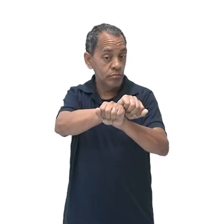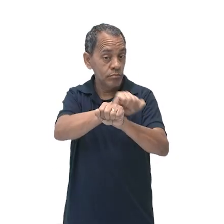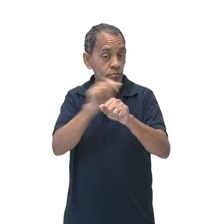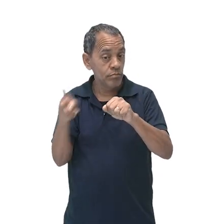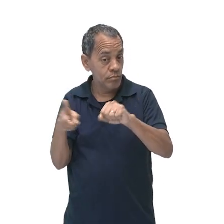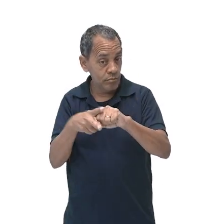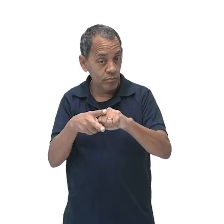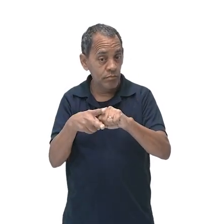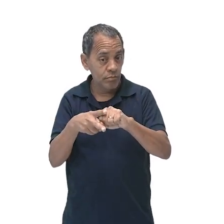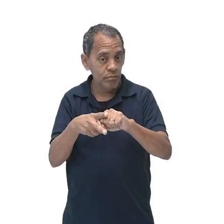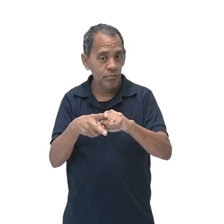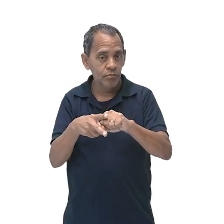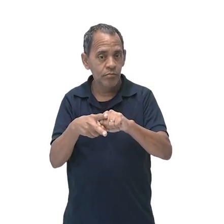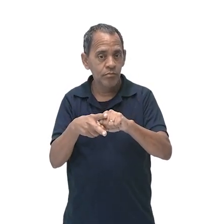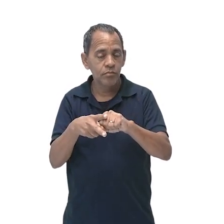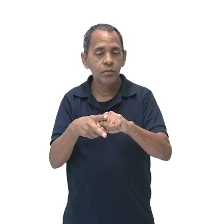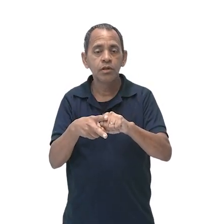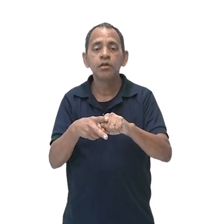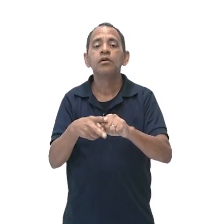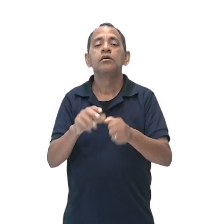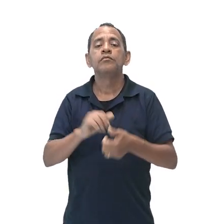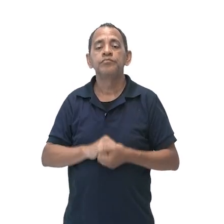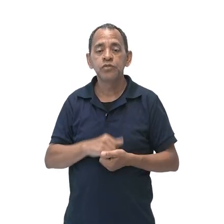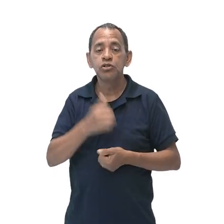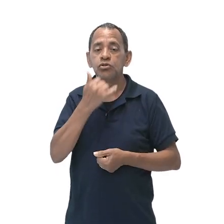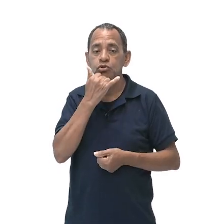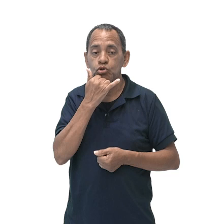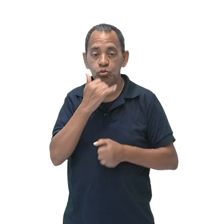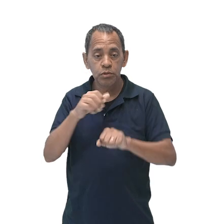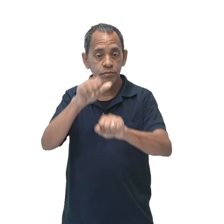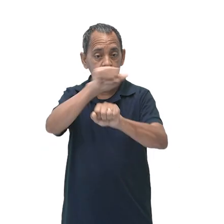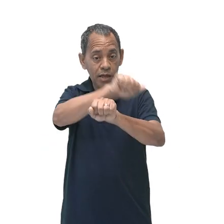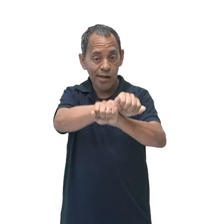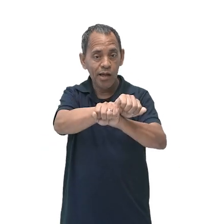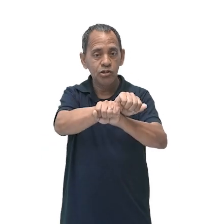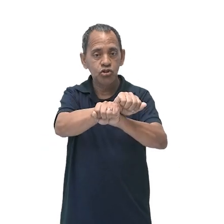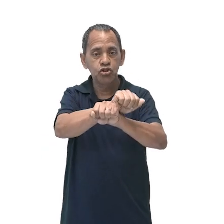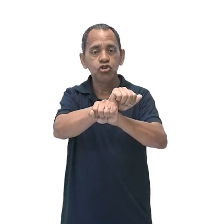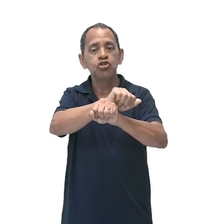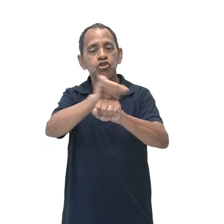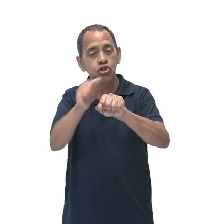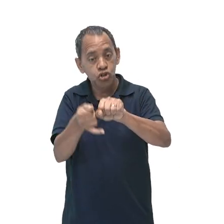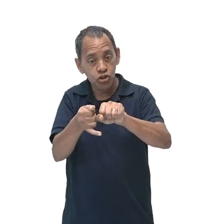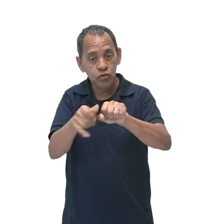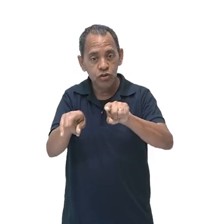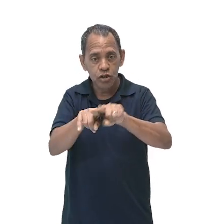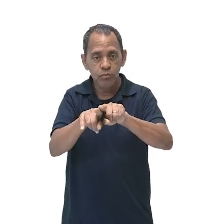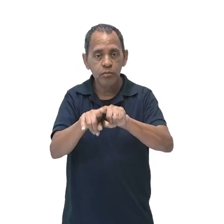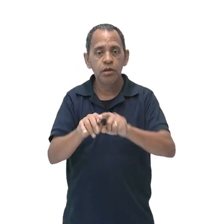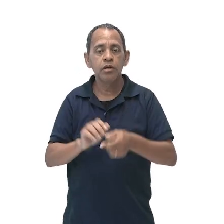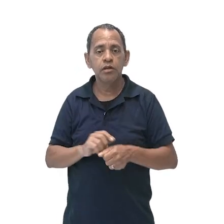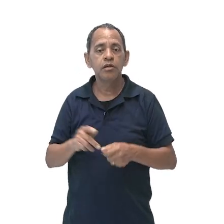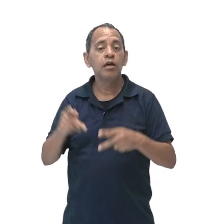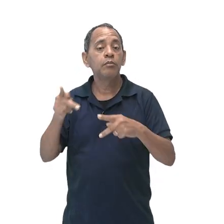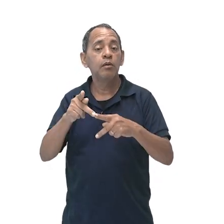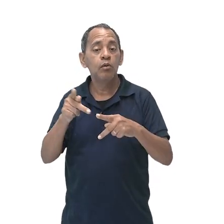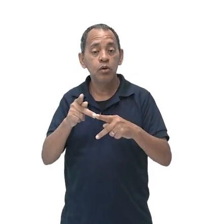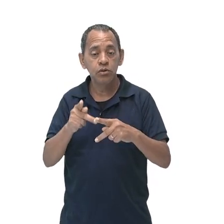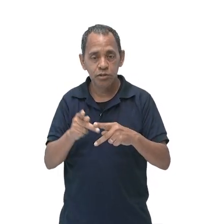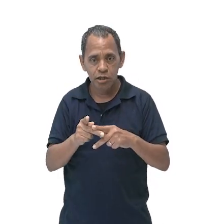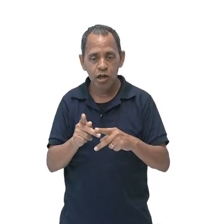e curiosidade é um substantivo. Então, observem que a preposição de liga essas